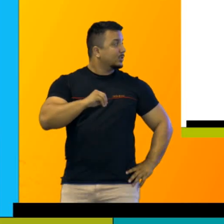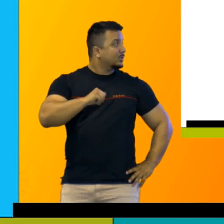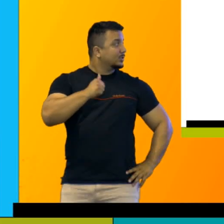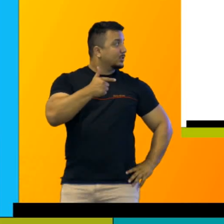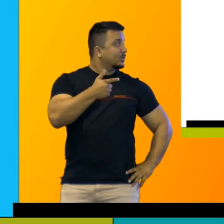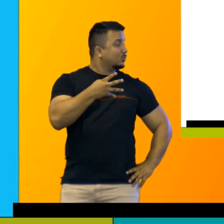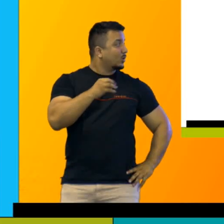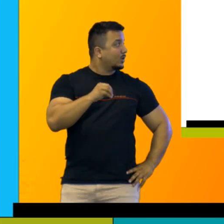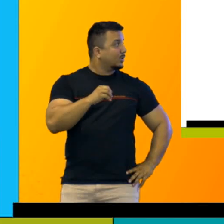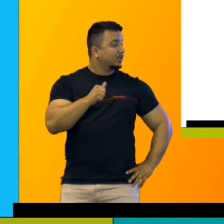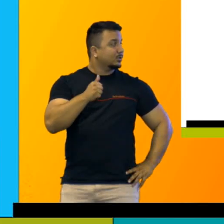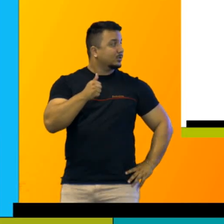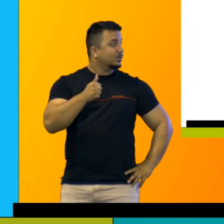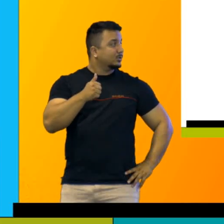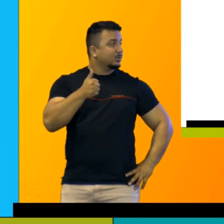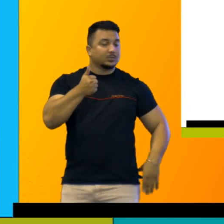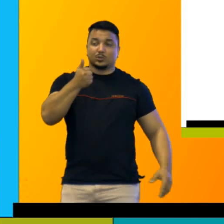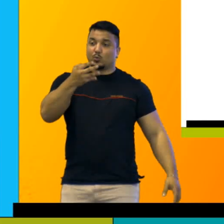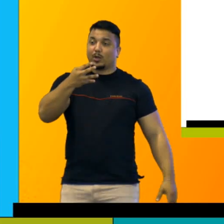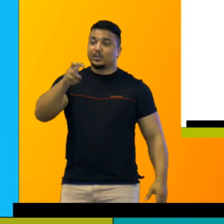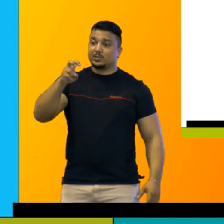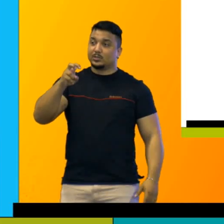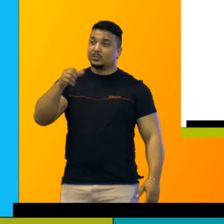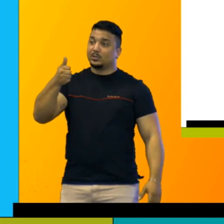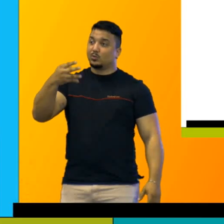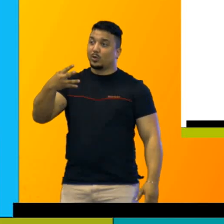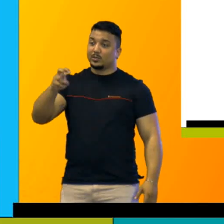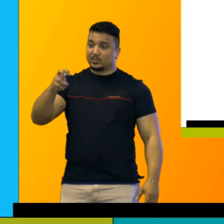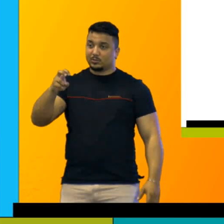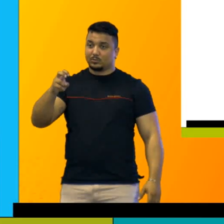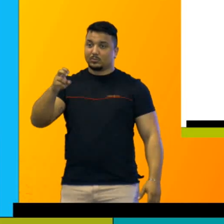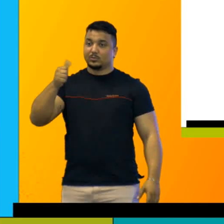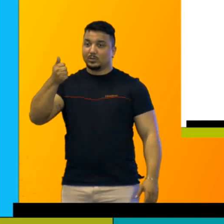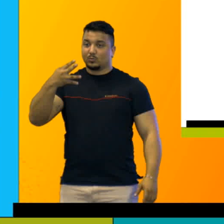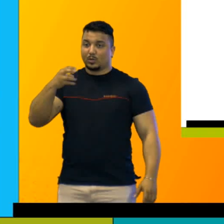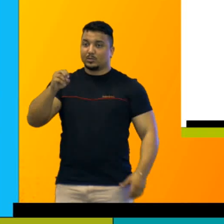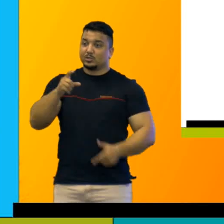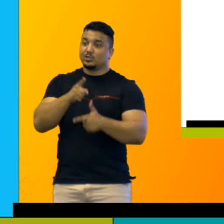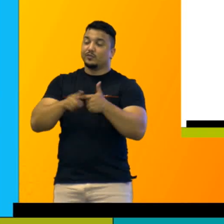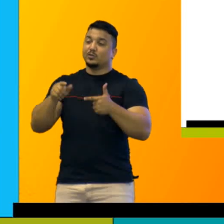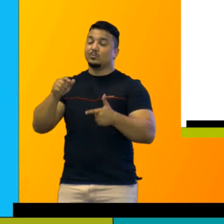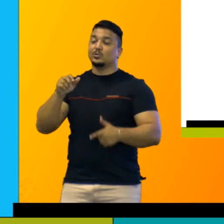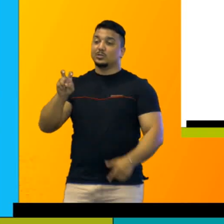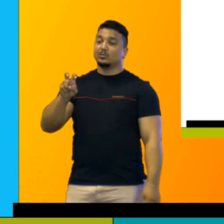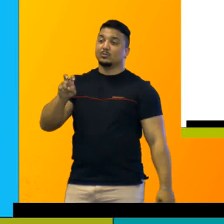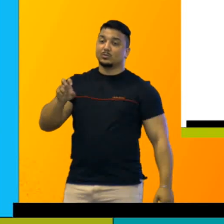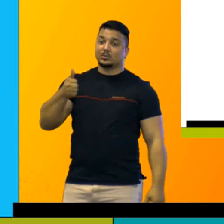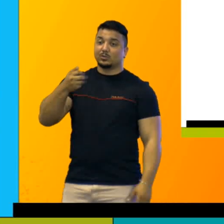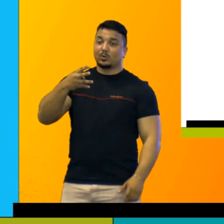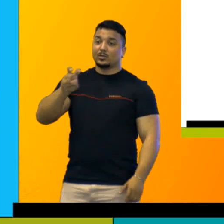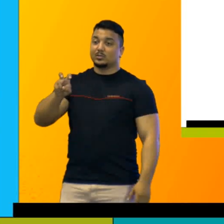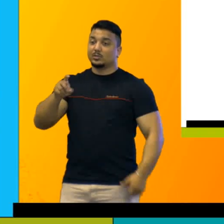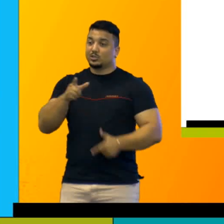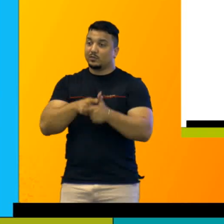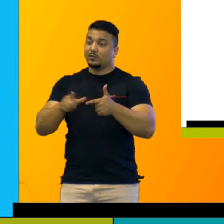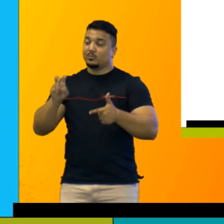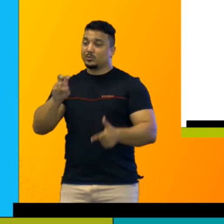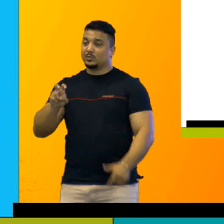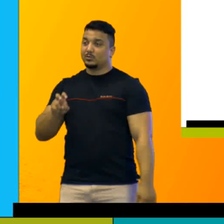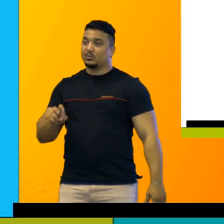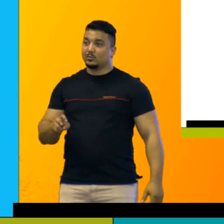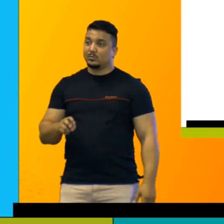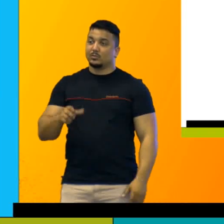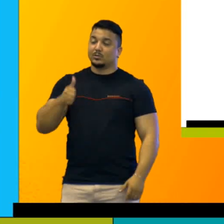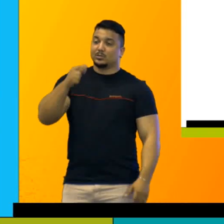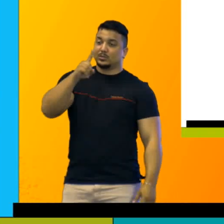mais 10, 140. Com mais 5, 145. 145 dividido por 5. 145 dividido por 5.